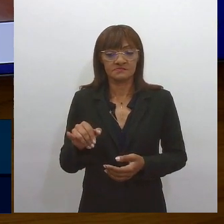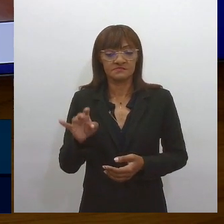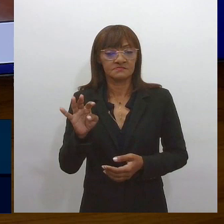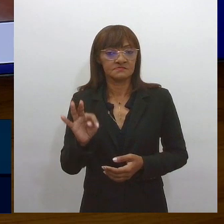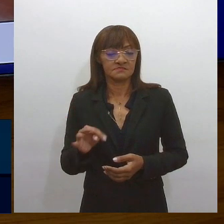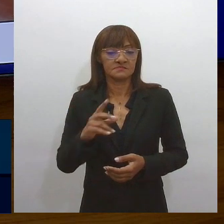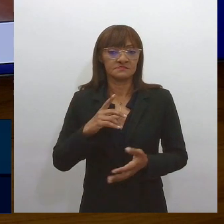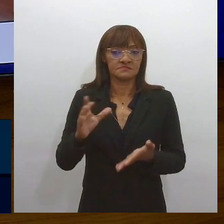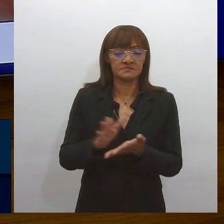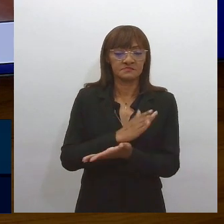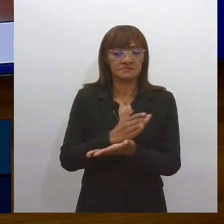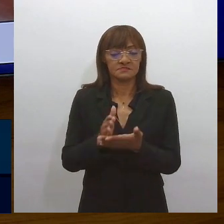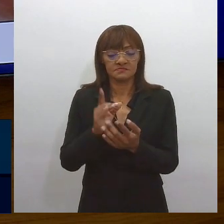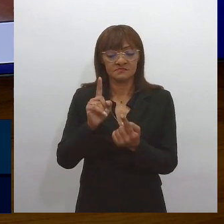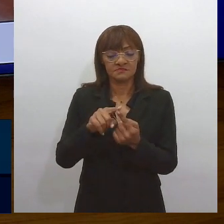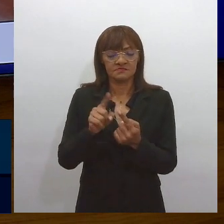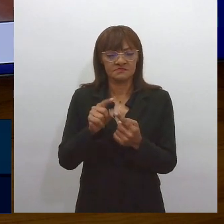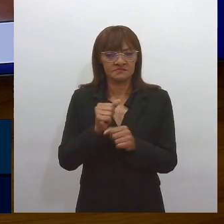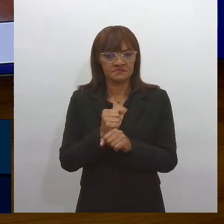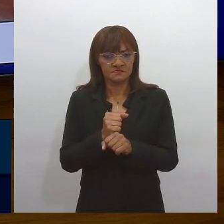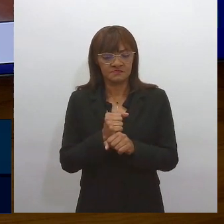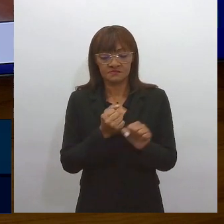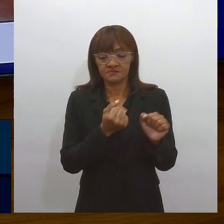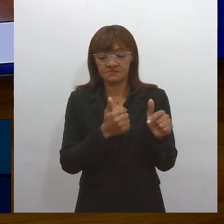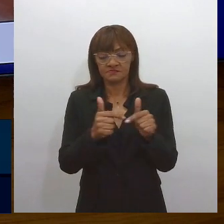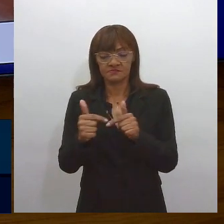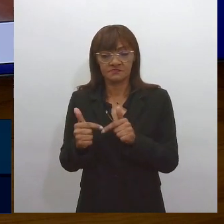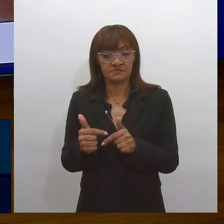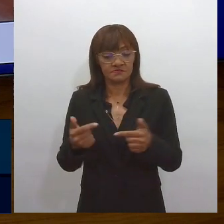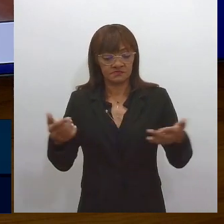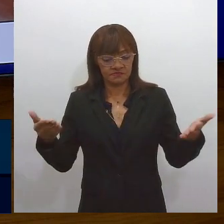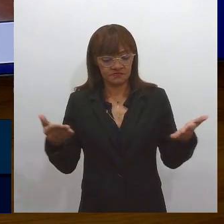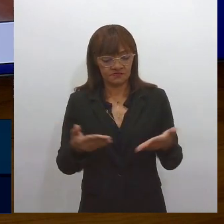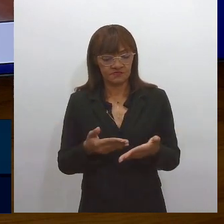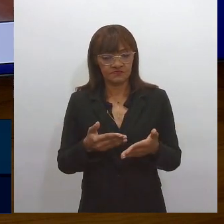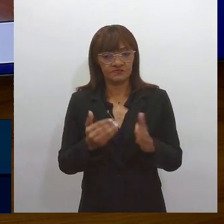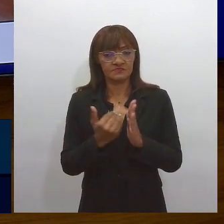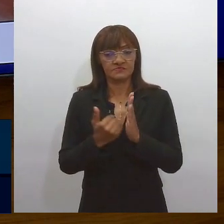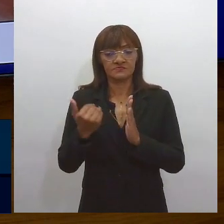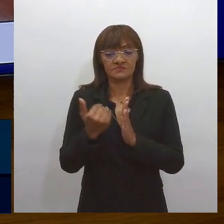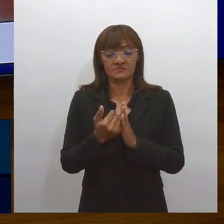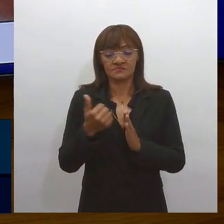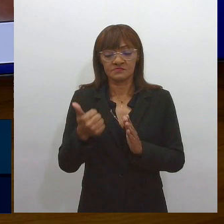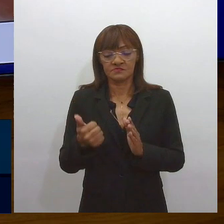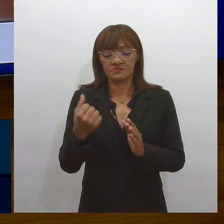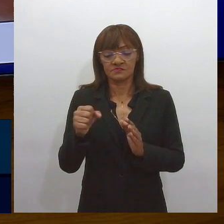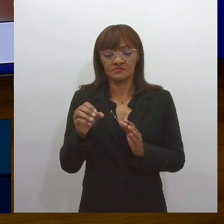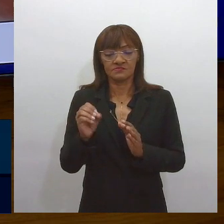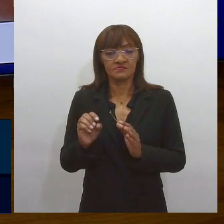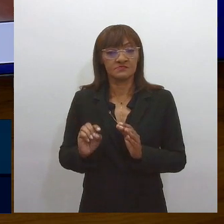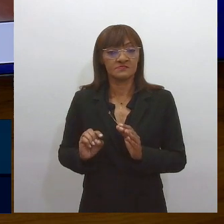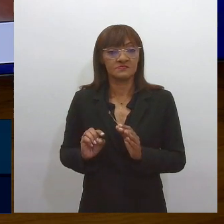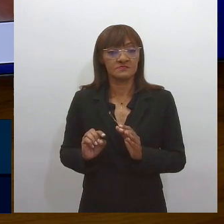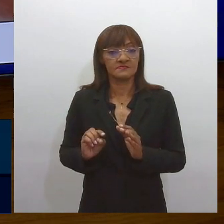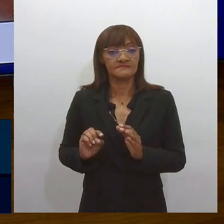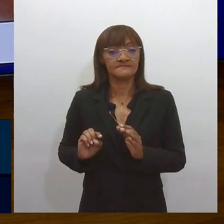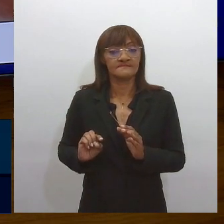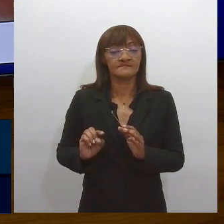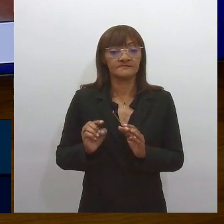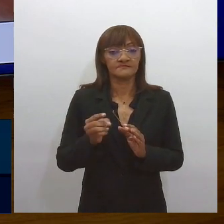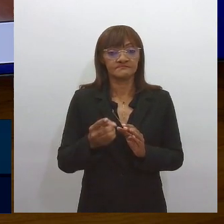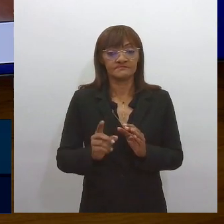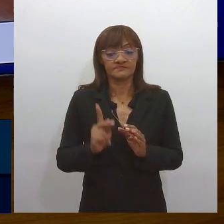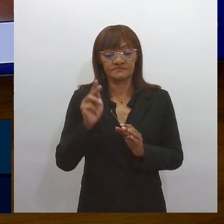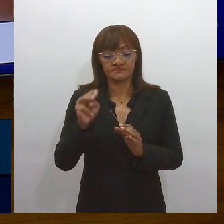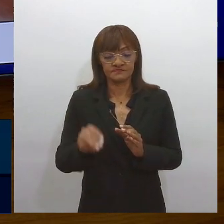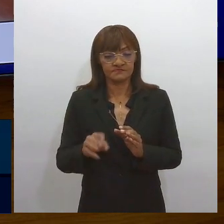hoje supera os 180.000 km seja de hidrovias seja de ferrovi sejam de rodovias então aqui